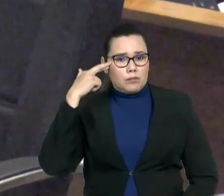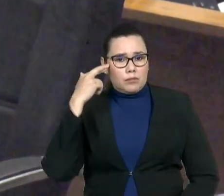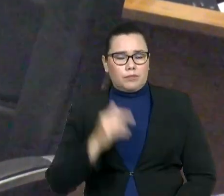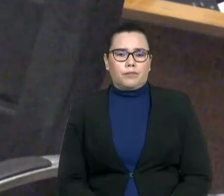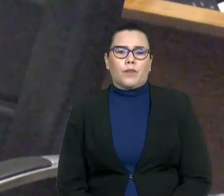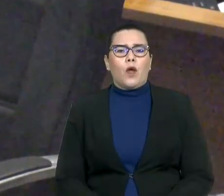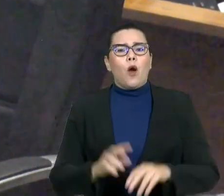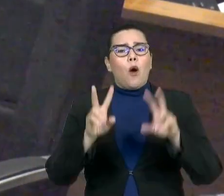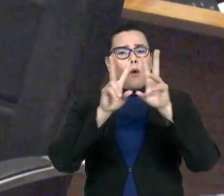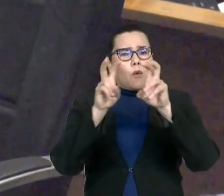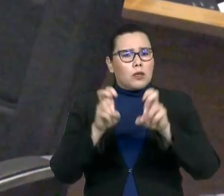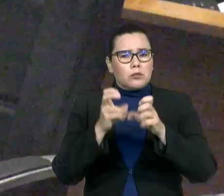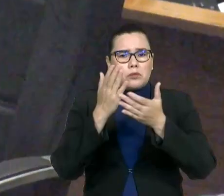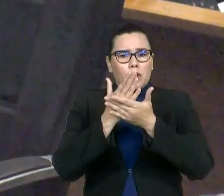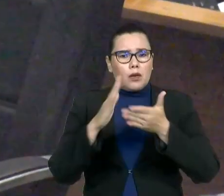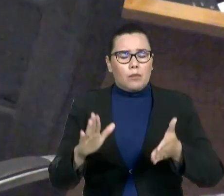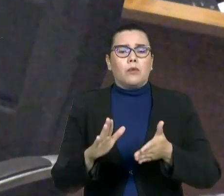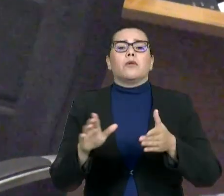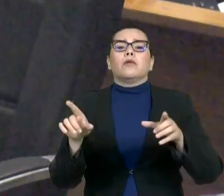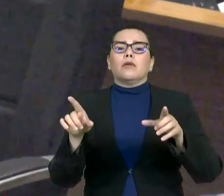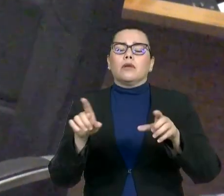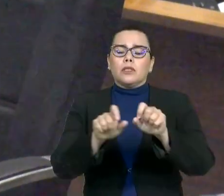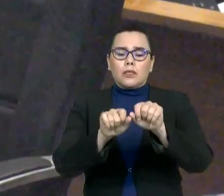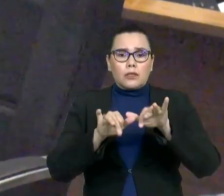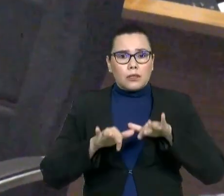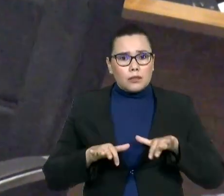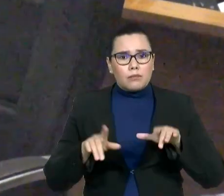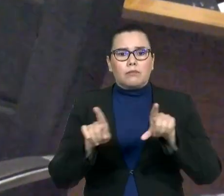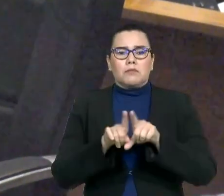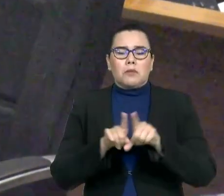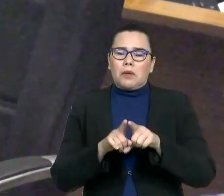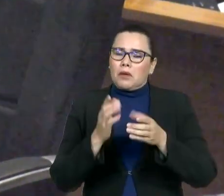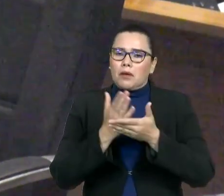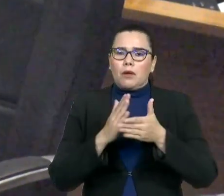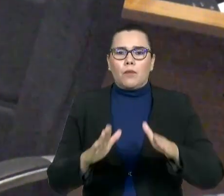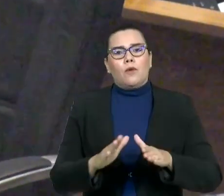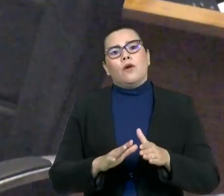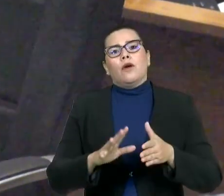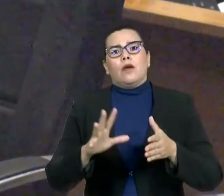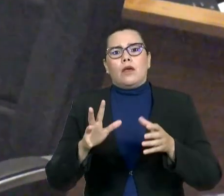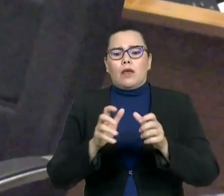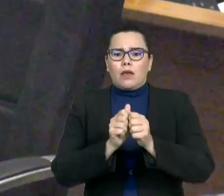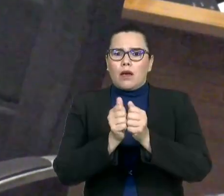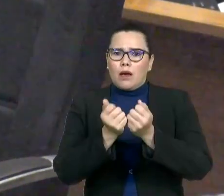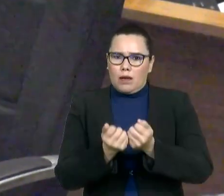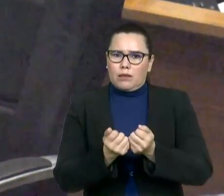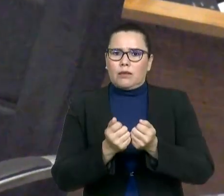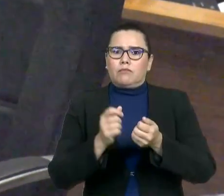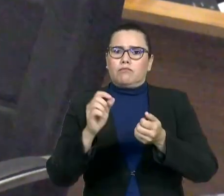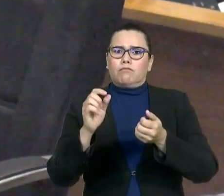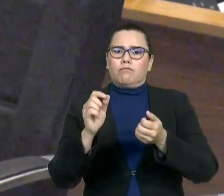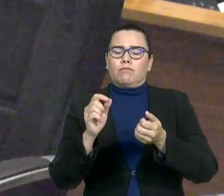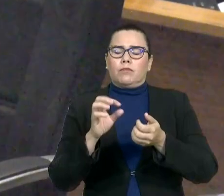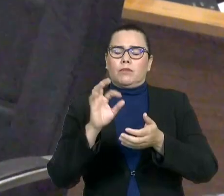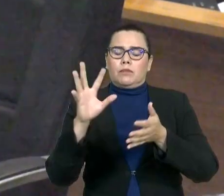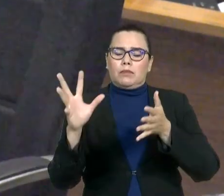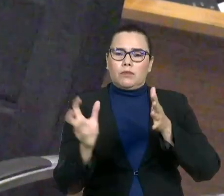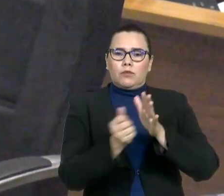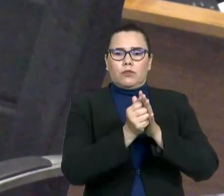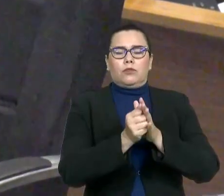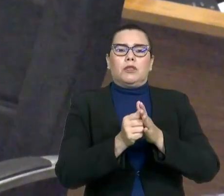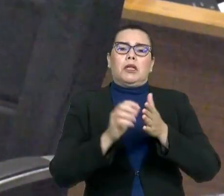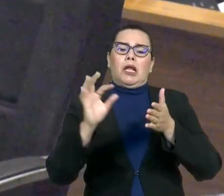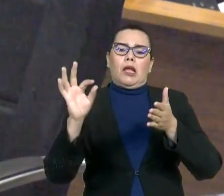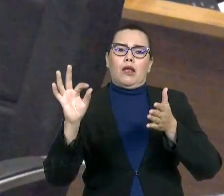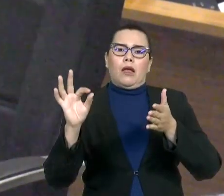havendo a tratar, a sessão foi encerrada e lavrada a presente ata, que, lida e aprovada, será